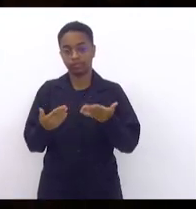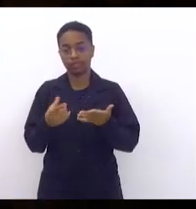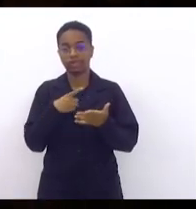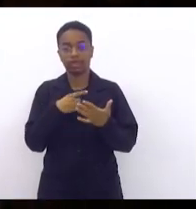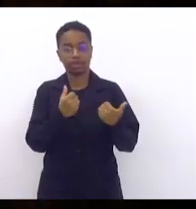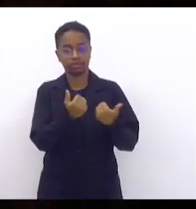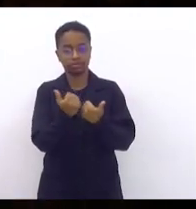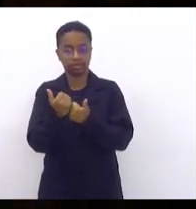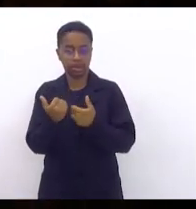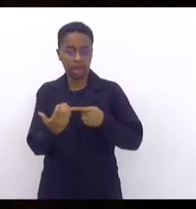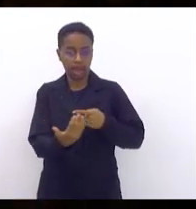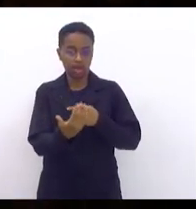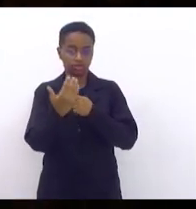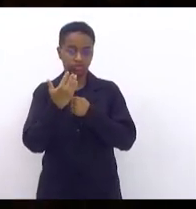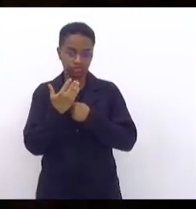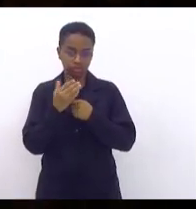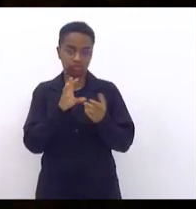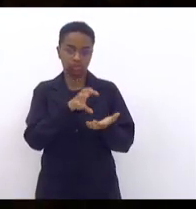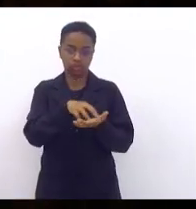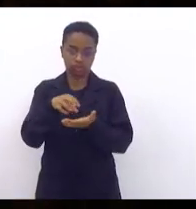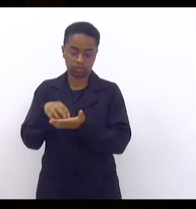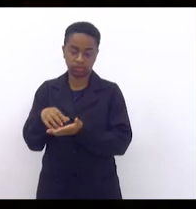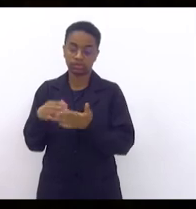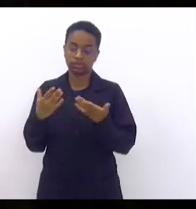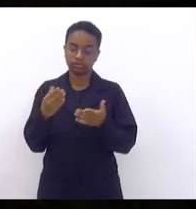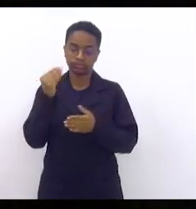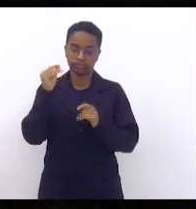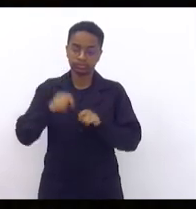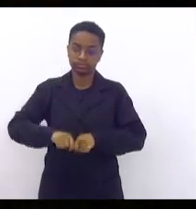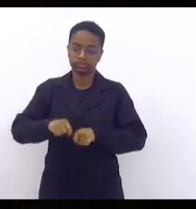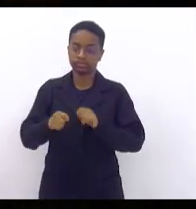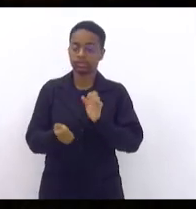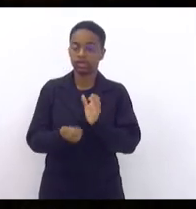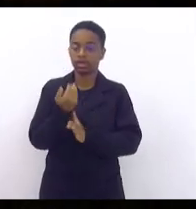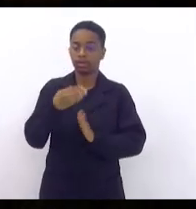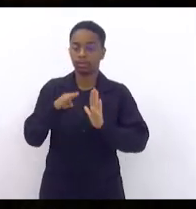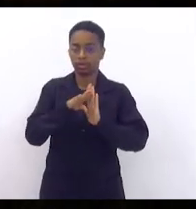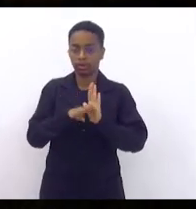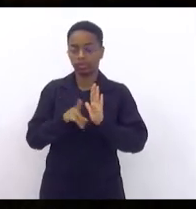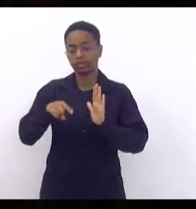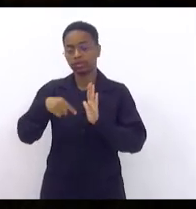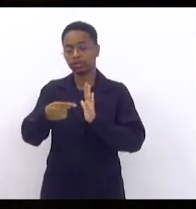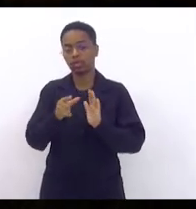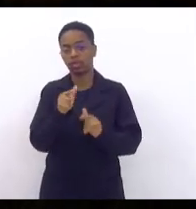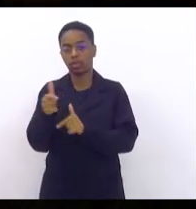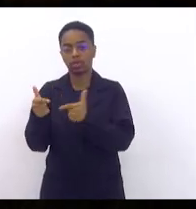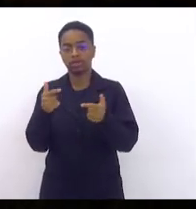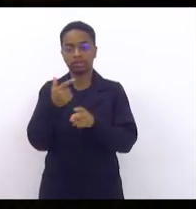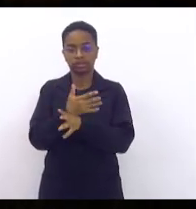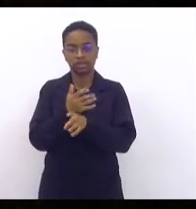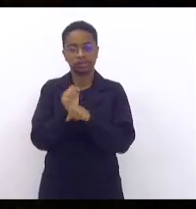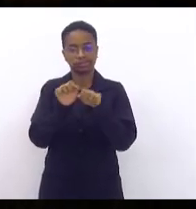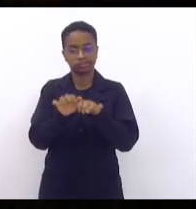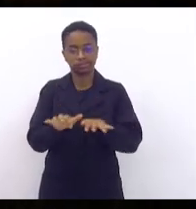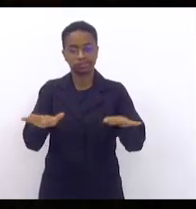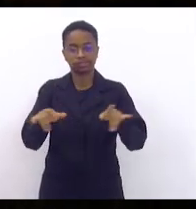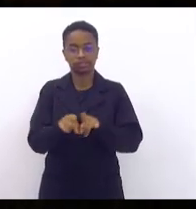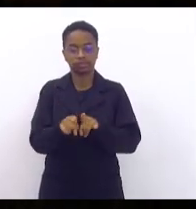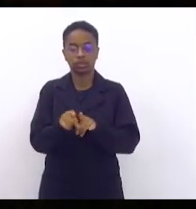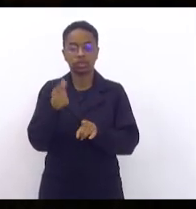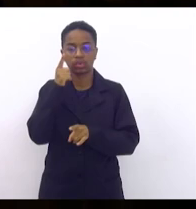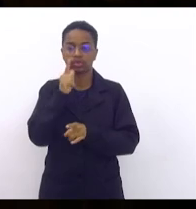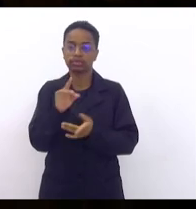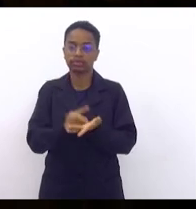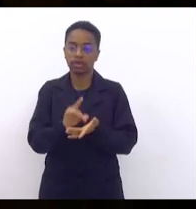do SIM perde para a gente poder criar esse programa e é um programa que vai se espalhar por todos os municípios para que os municípios consigam realmente atingir